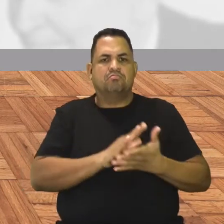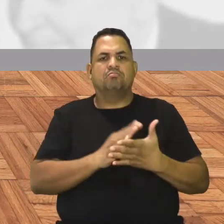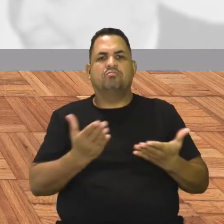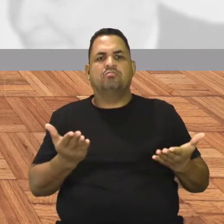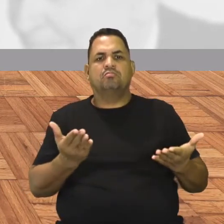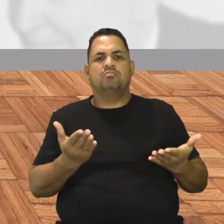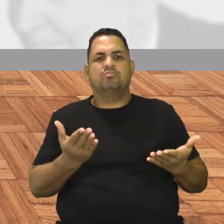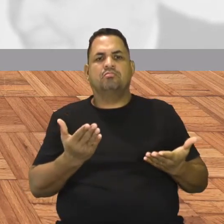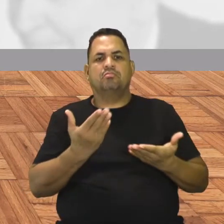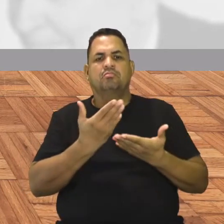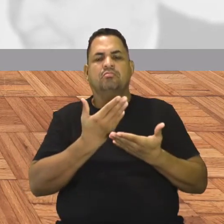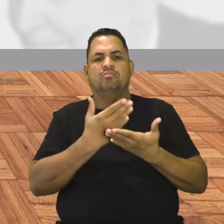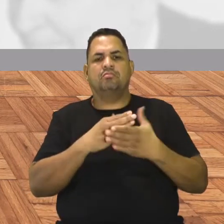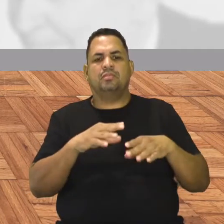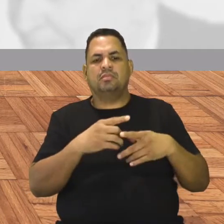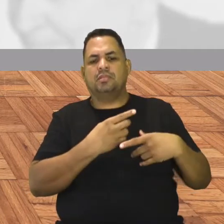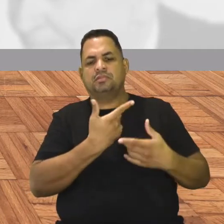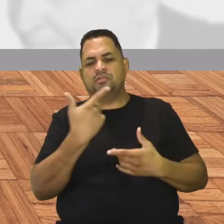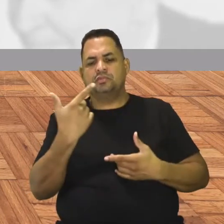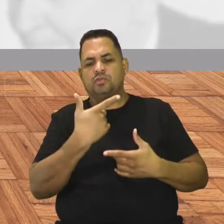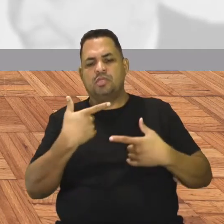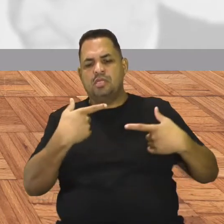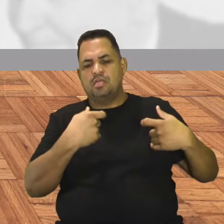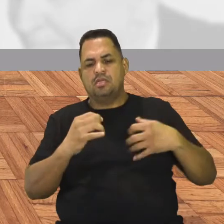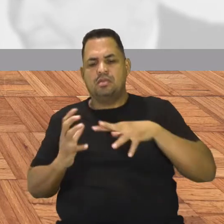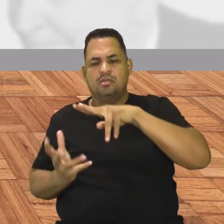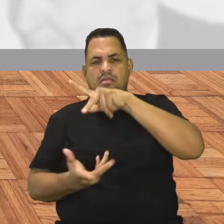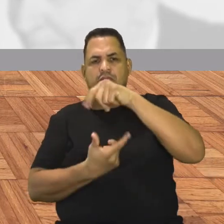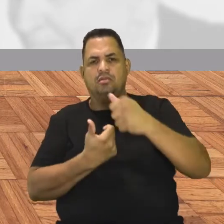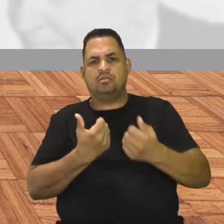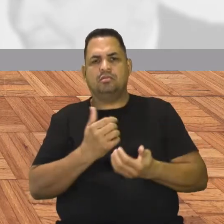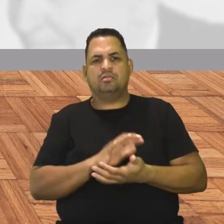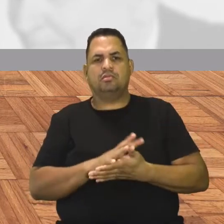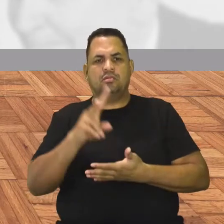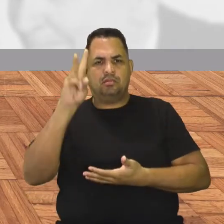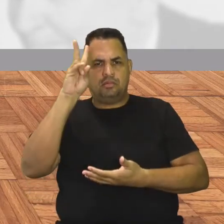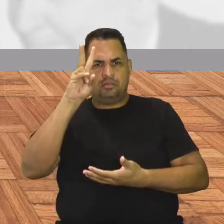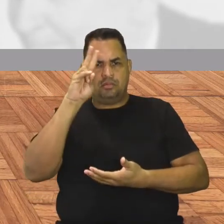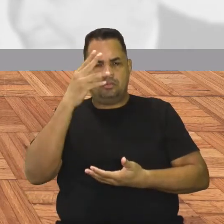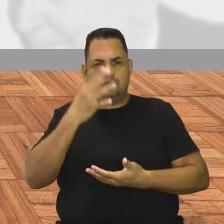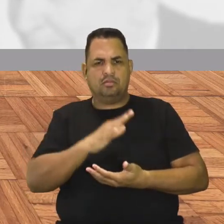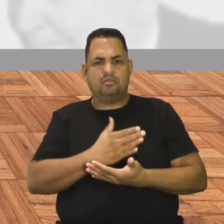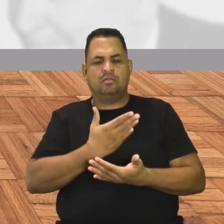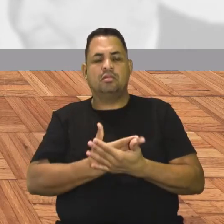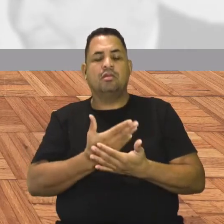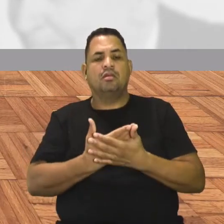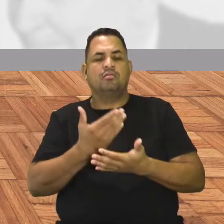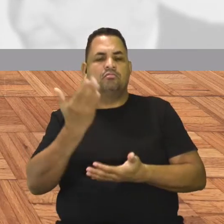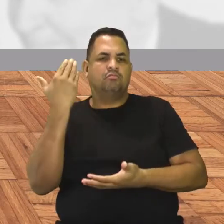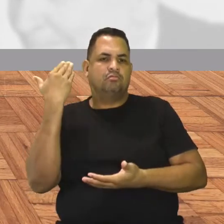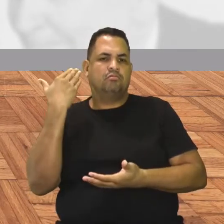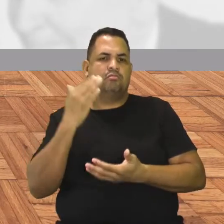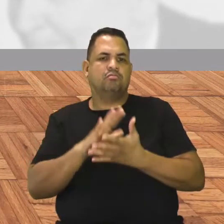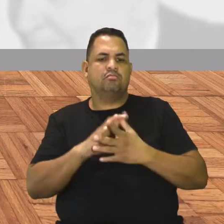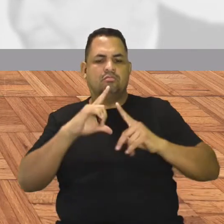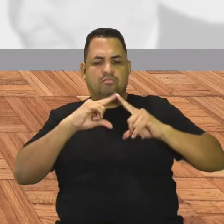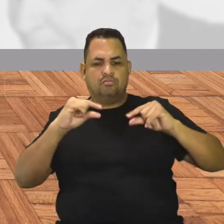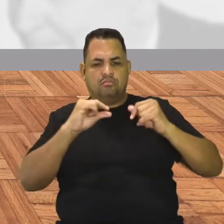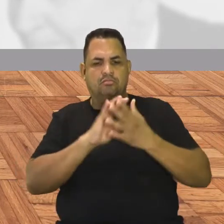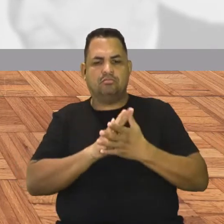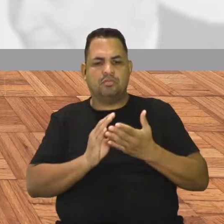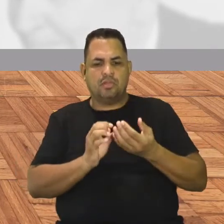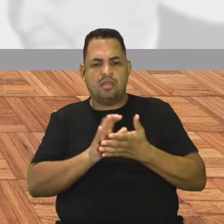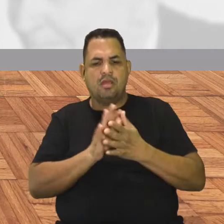ele termina, após a Segunda Guerra Mundial, dentro da reconstrução. Lembra da aula anterior? Que o Japão, ele faz